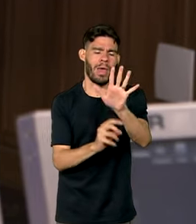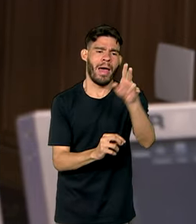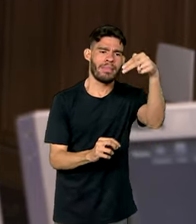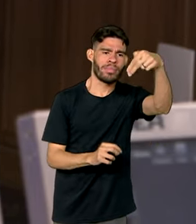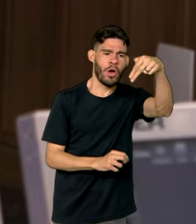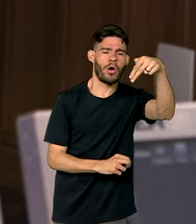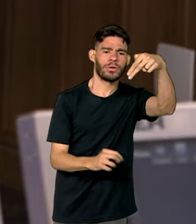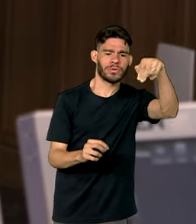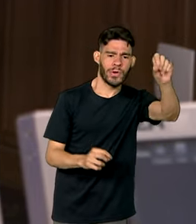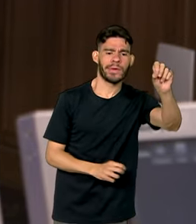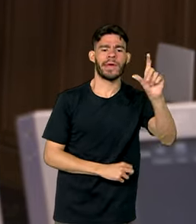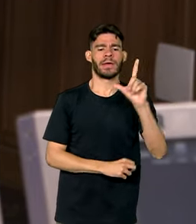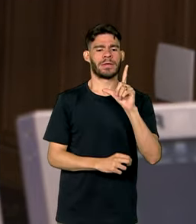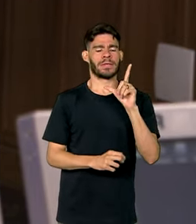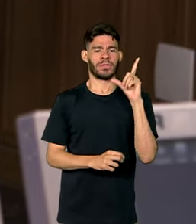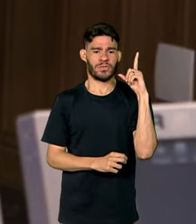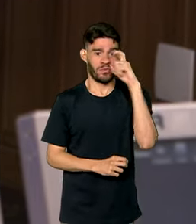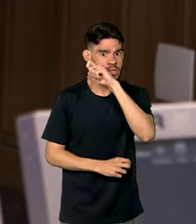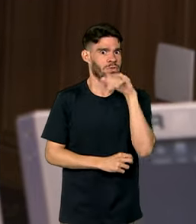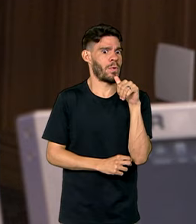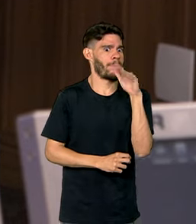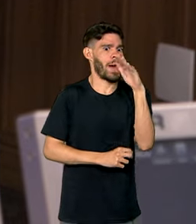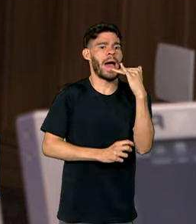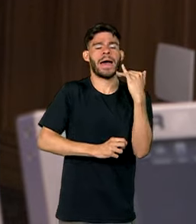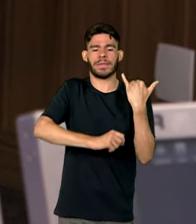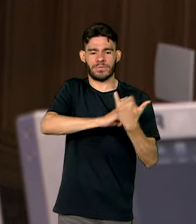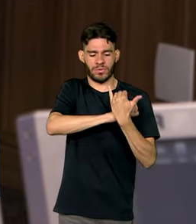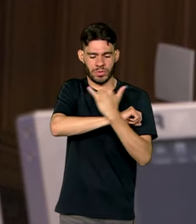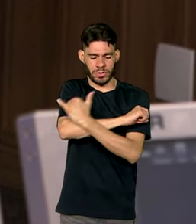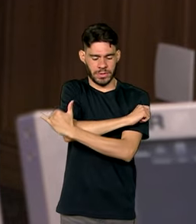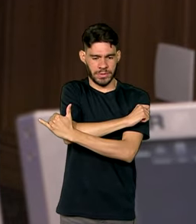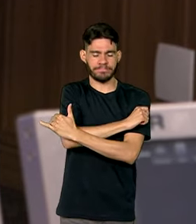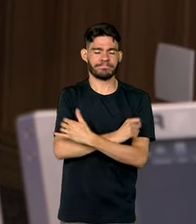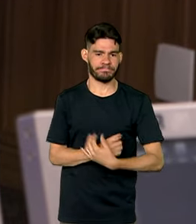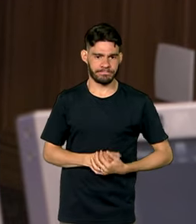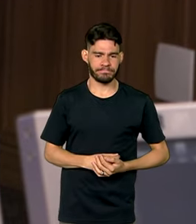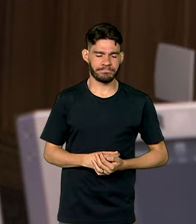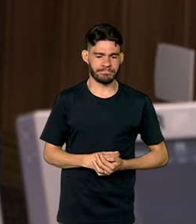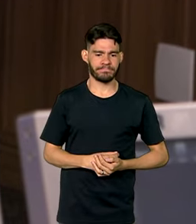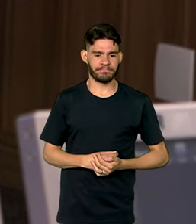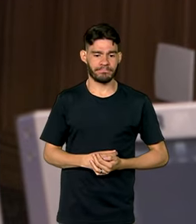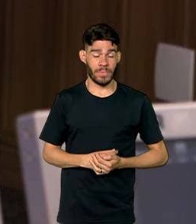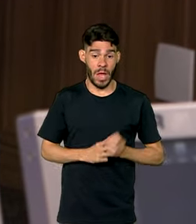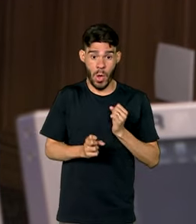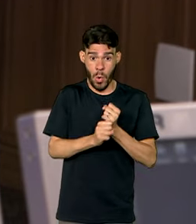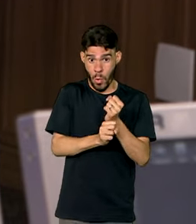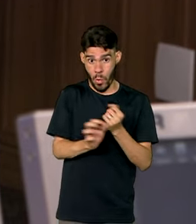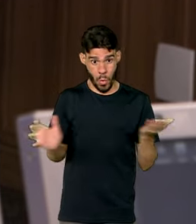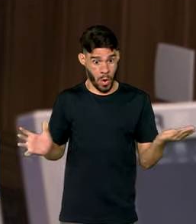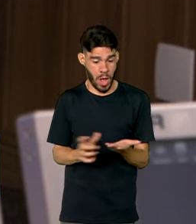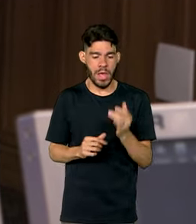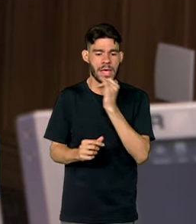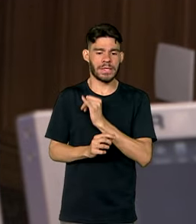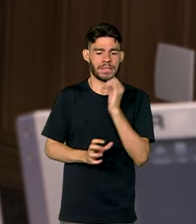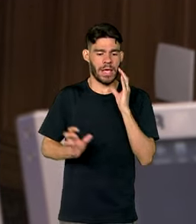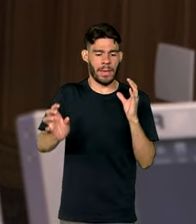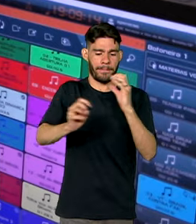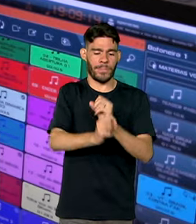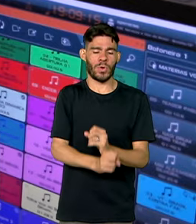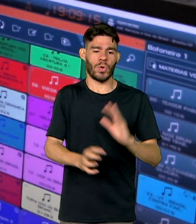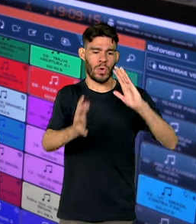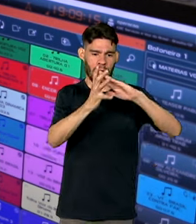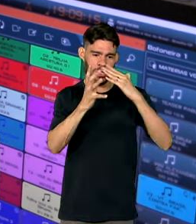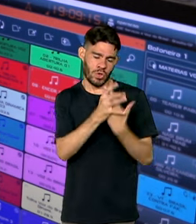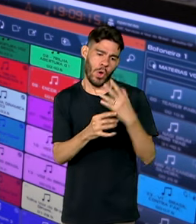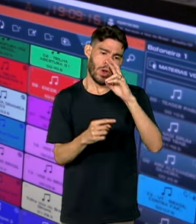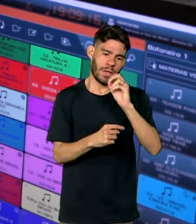norte nordeste que tinha mais dificuldade de infraestrutura mesmo né então só esse ano por exemplo 507 escolas